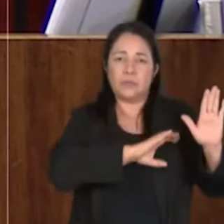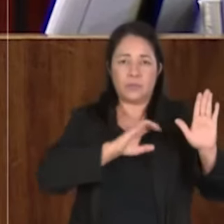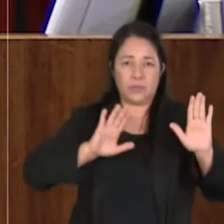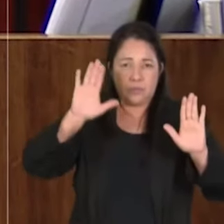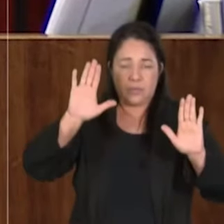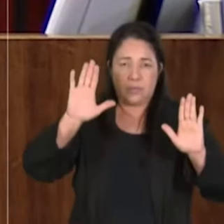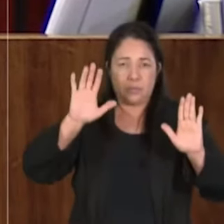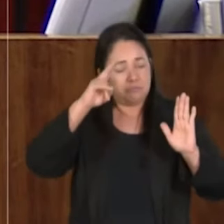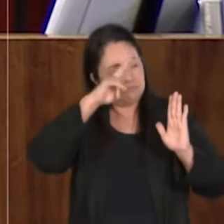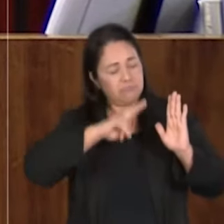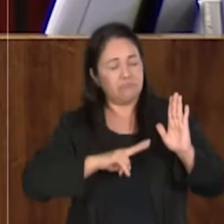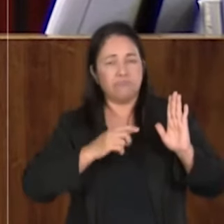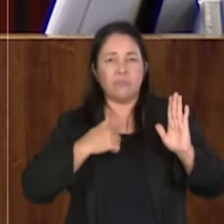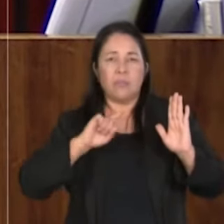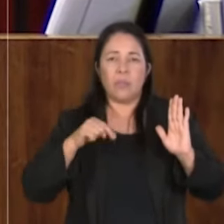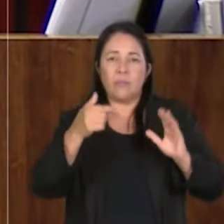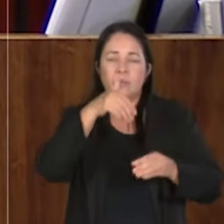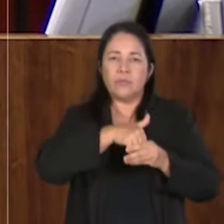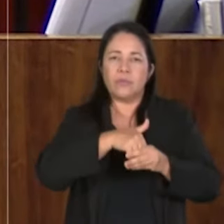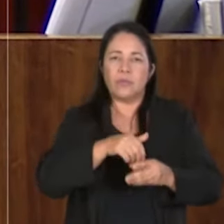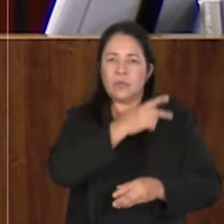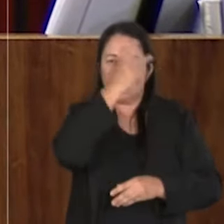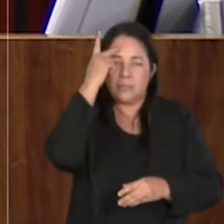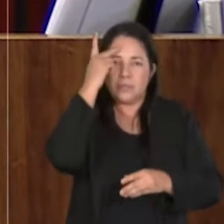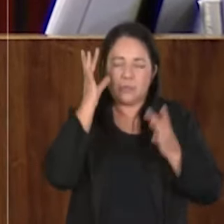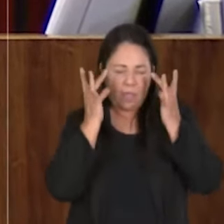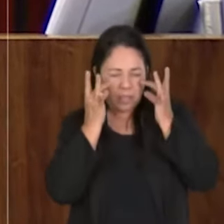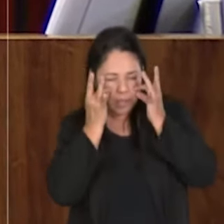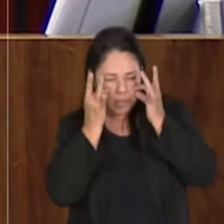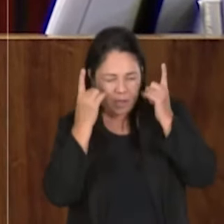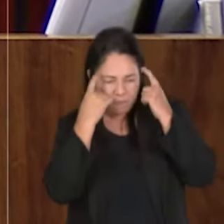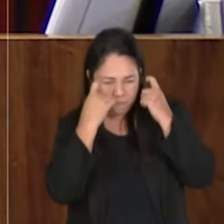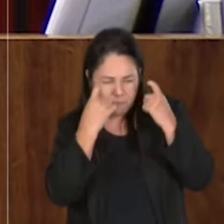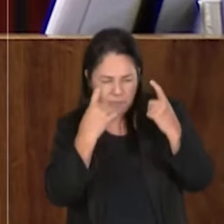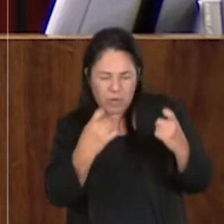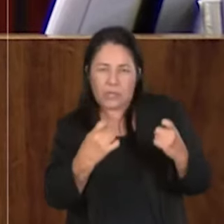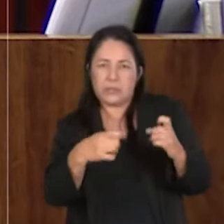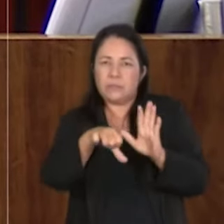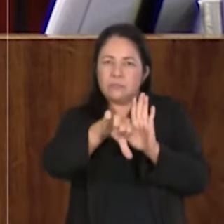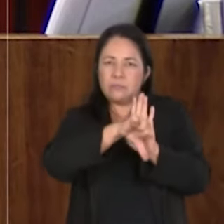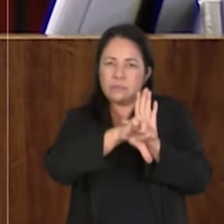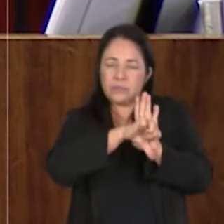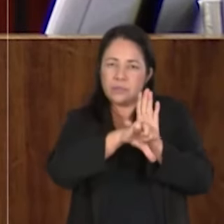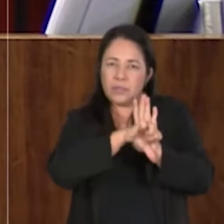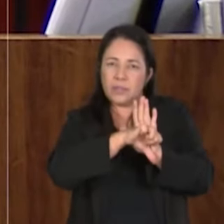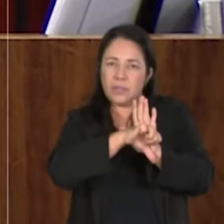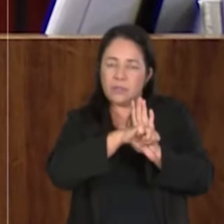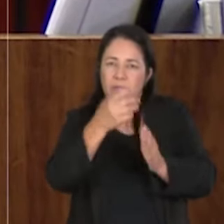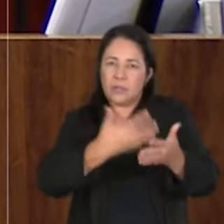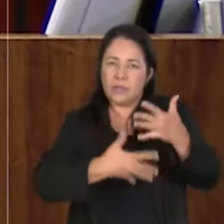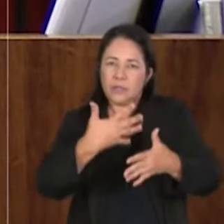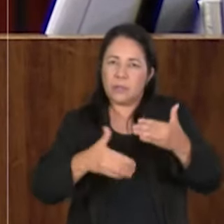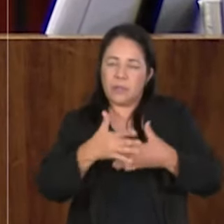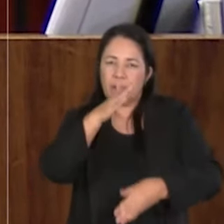oferecem para a sua cidade, sejam elas obrigadas a assistir cenas abjetas e criminosas que rebaixam a política a